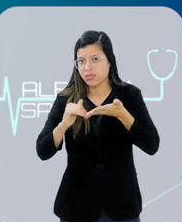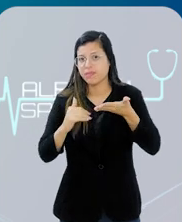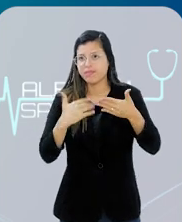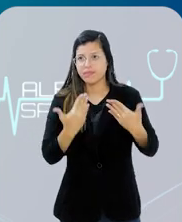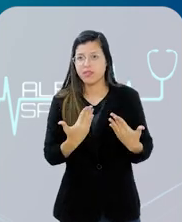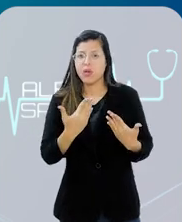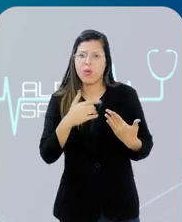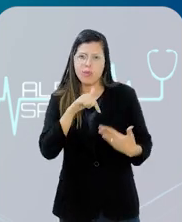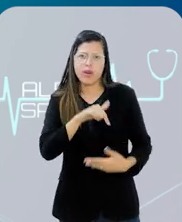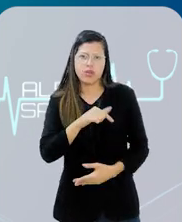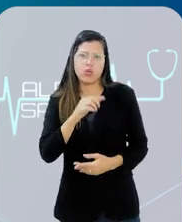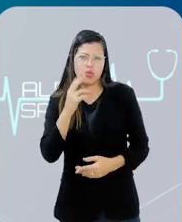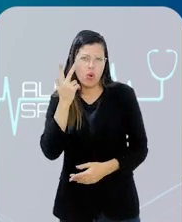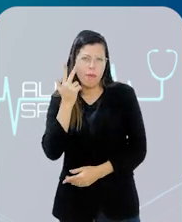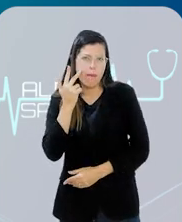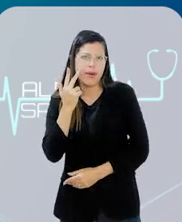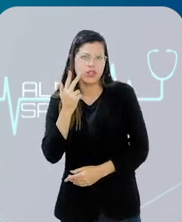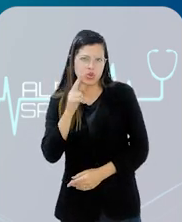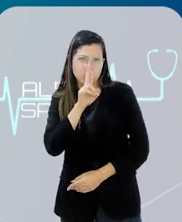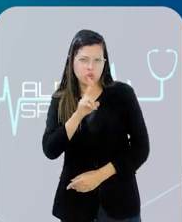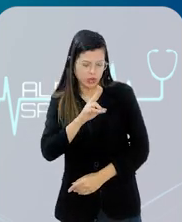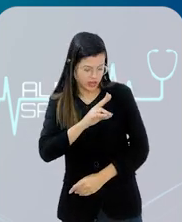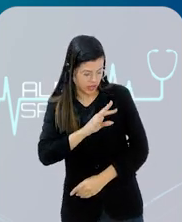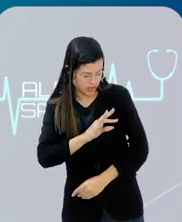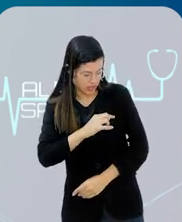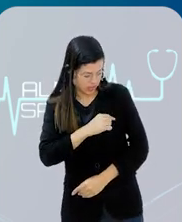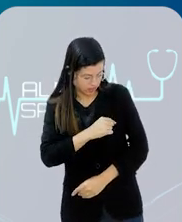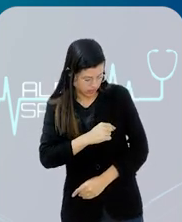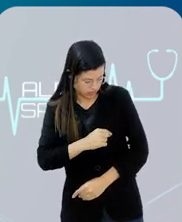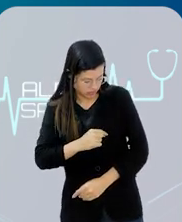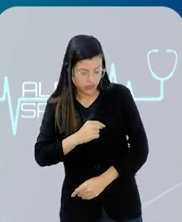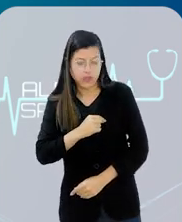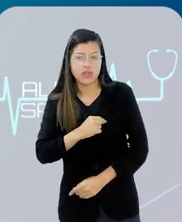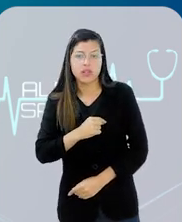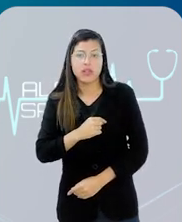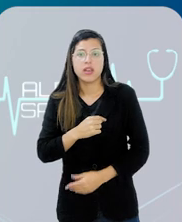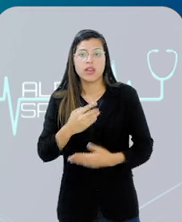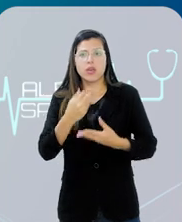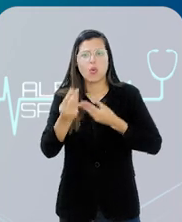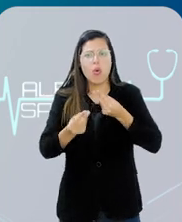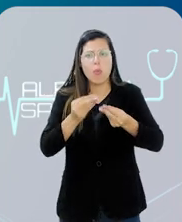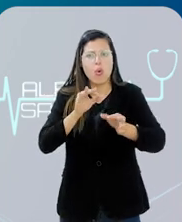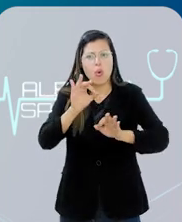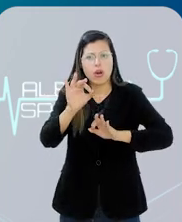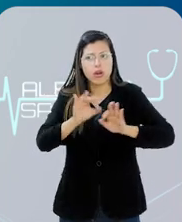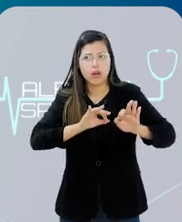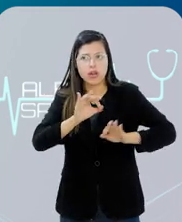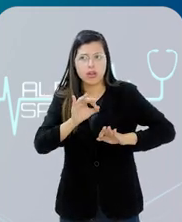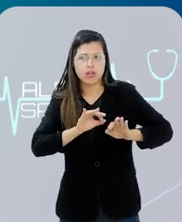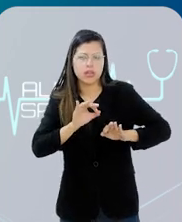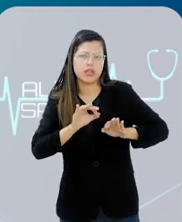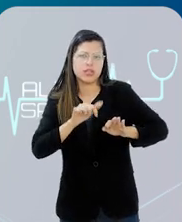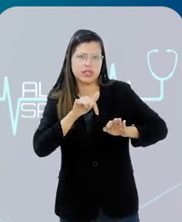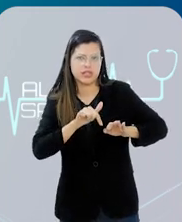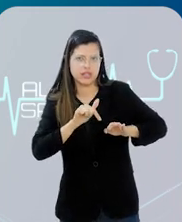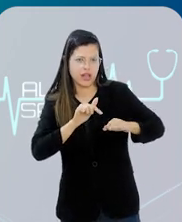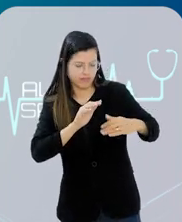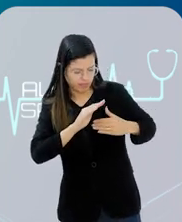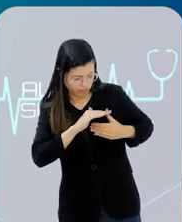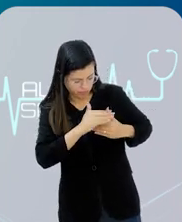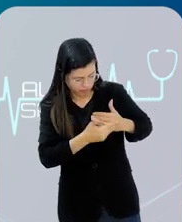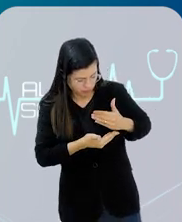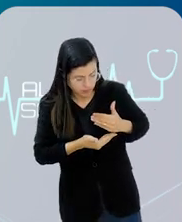ele acaba. E aí o que existe de variações são as formas que a gente monta essa mama abaixo da pele,